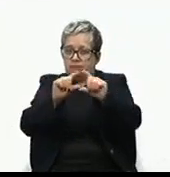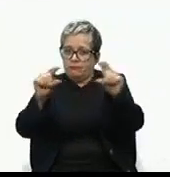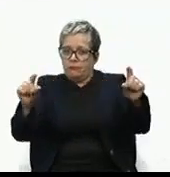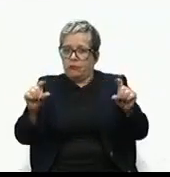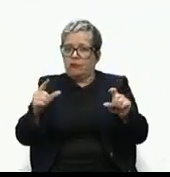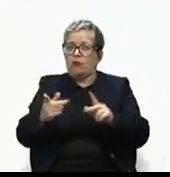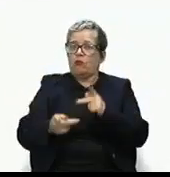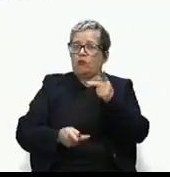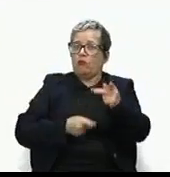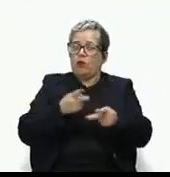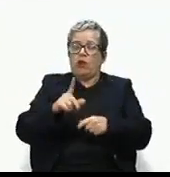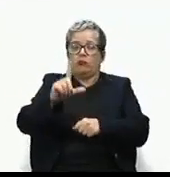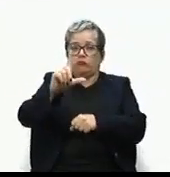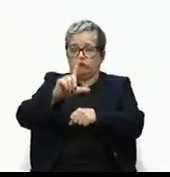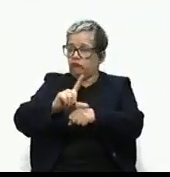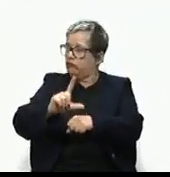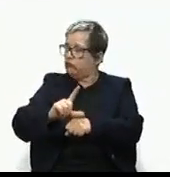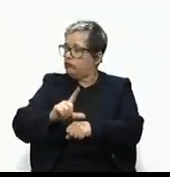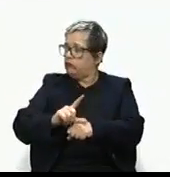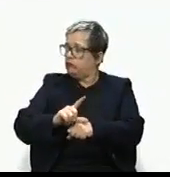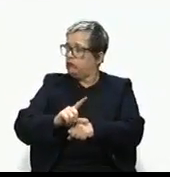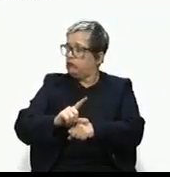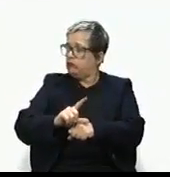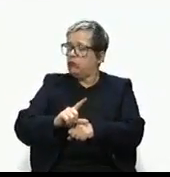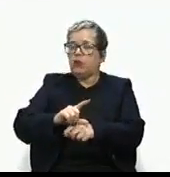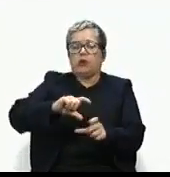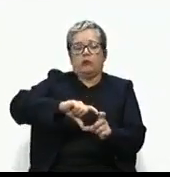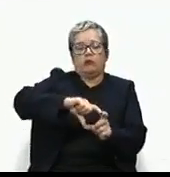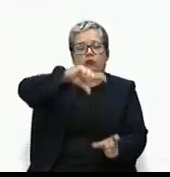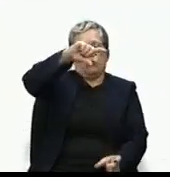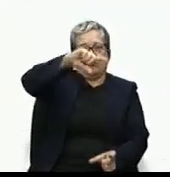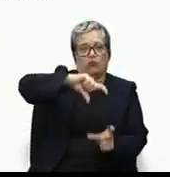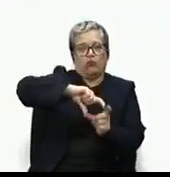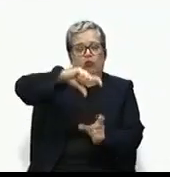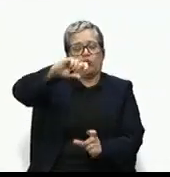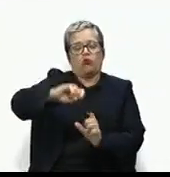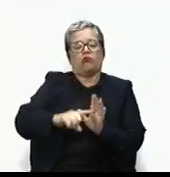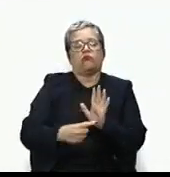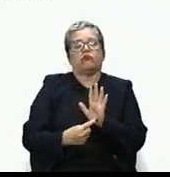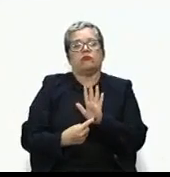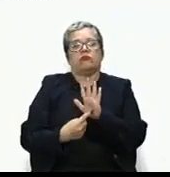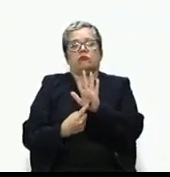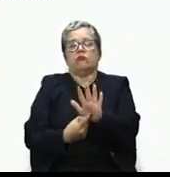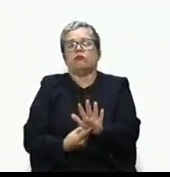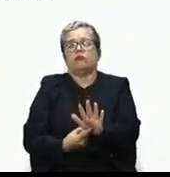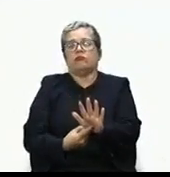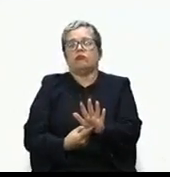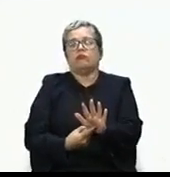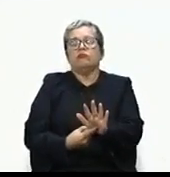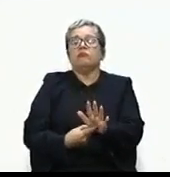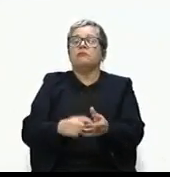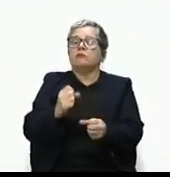dizem respeito às lojas e as colunas dizem respeito ao ano do